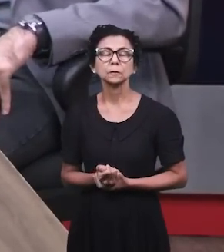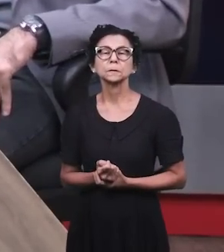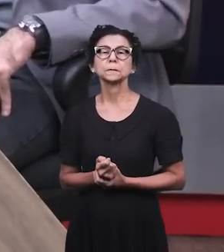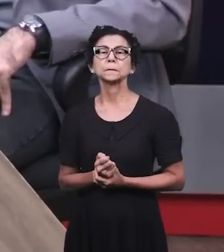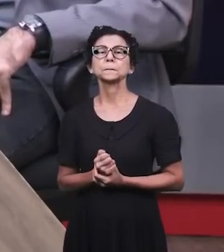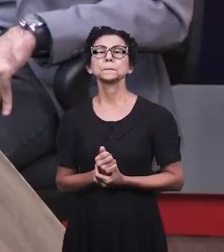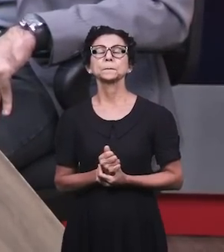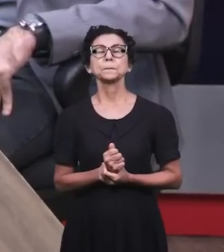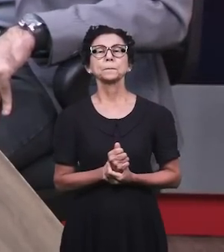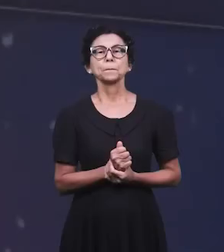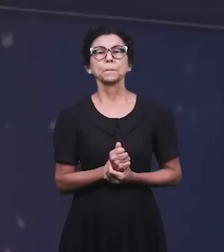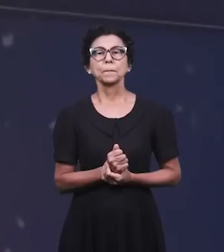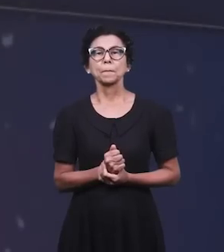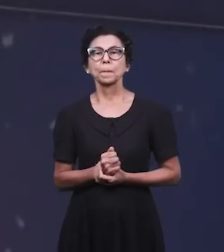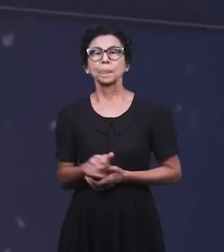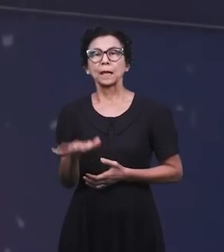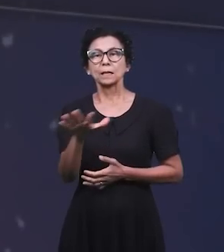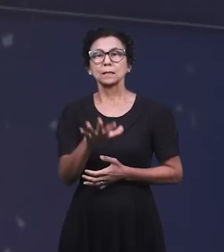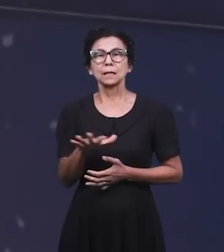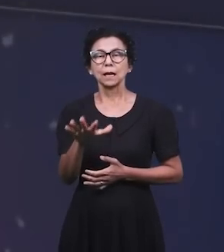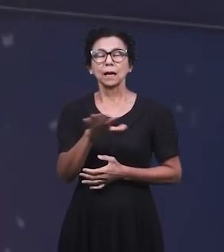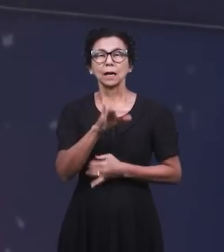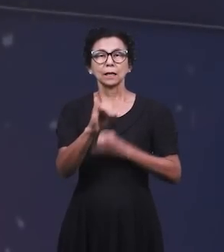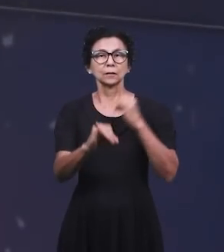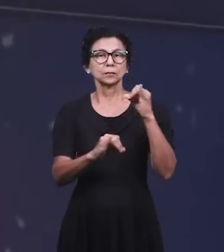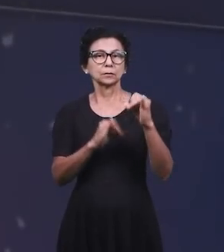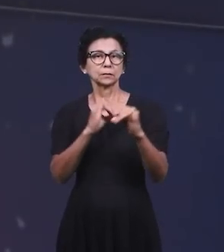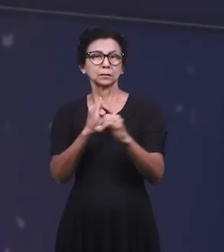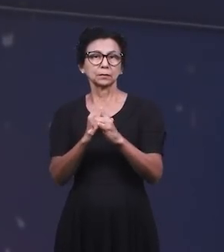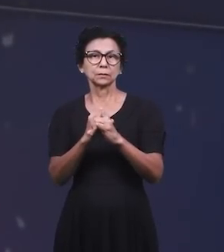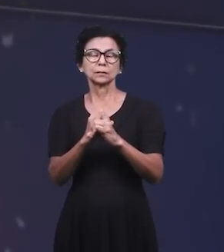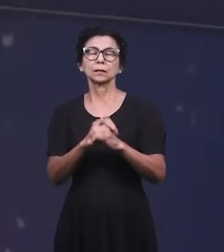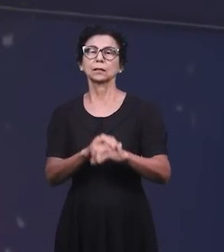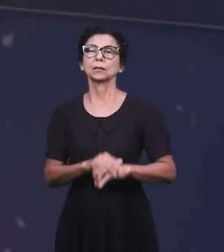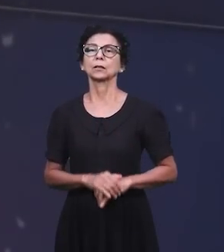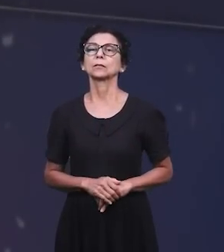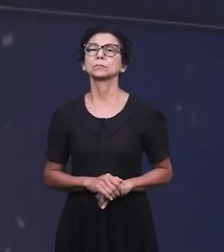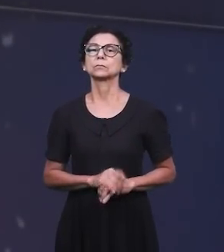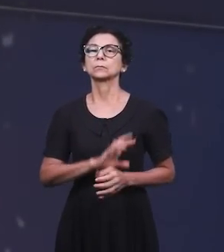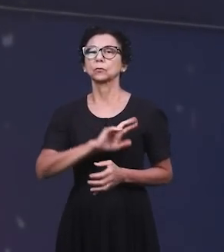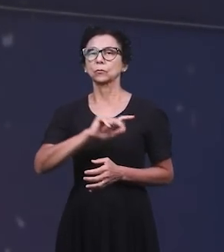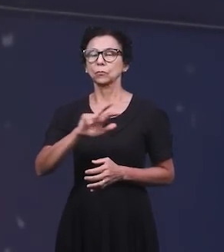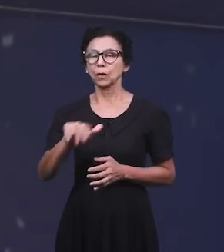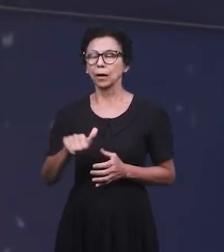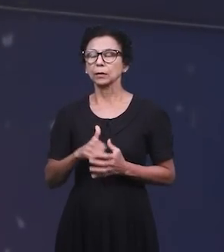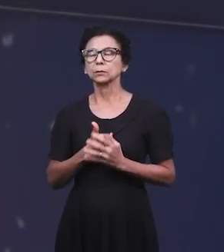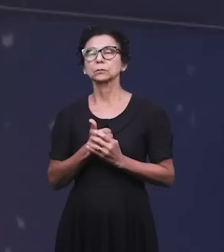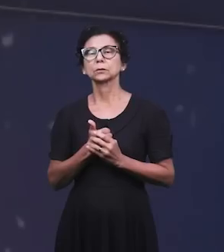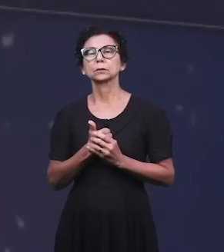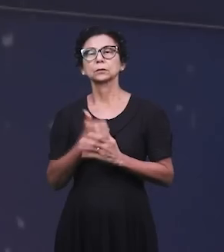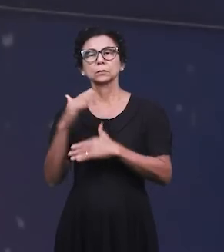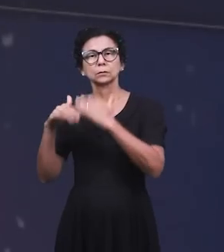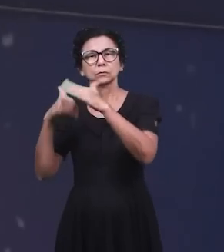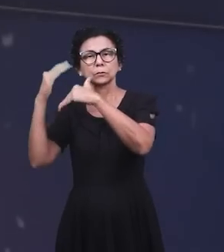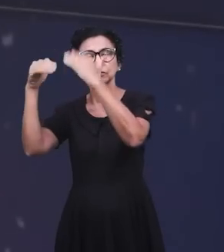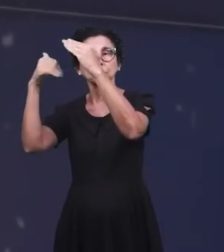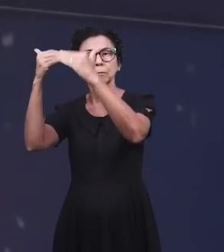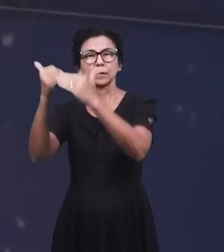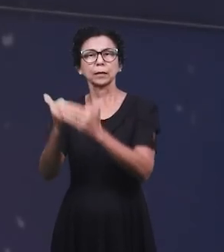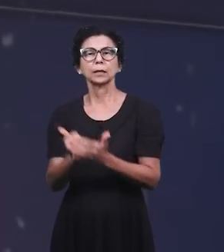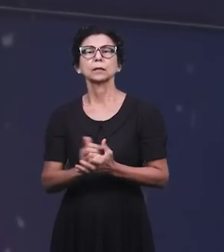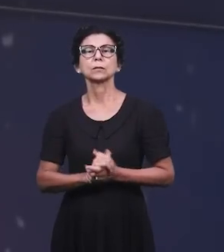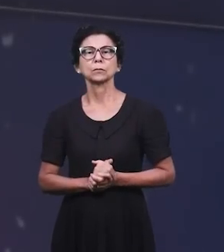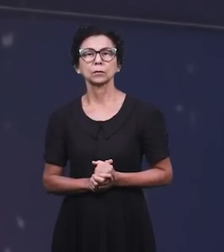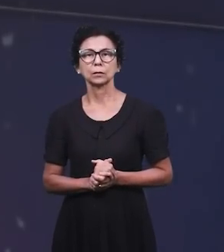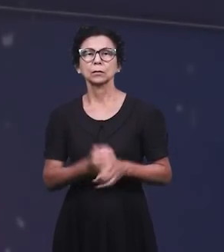aplicada nessa era digital, né? Com essa ideia, e aí vários algoritmos, programas foram desenvolvidos, cada vez mais estão